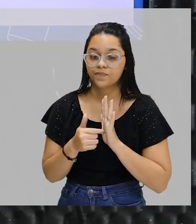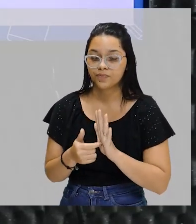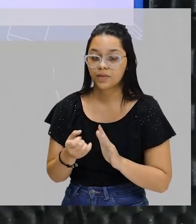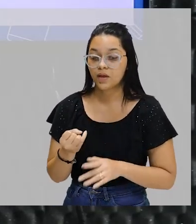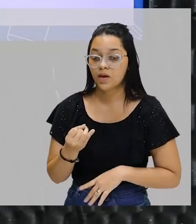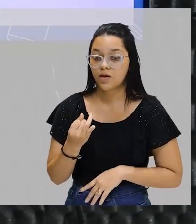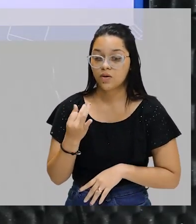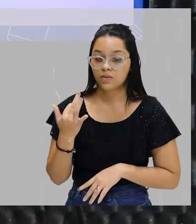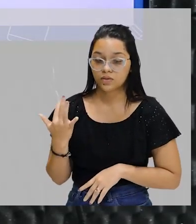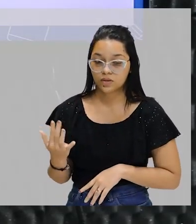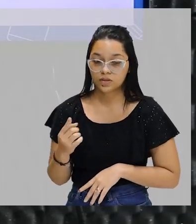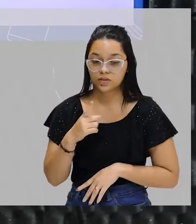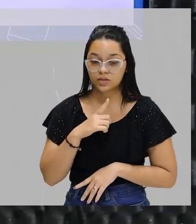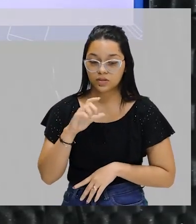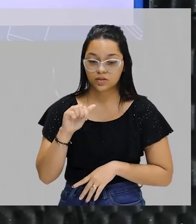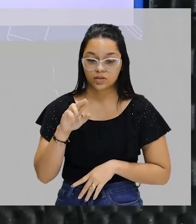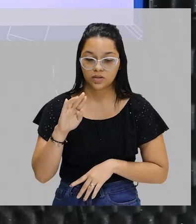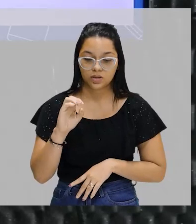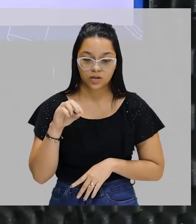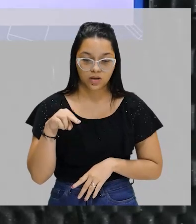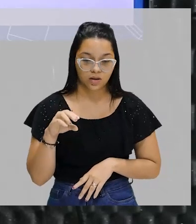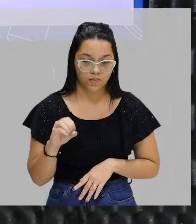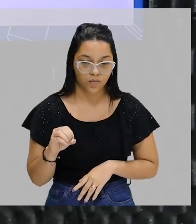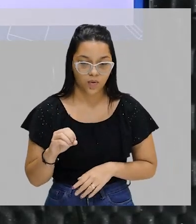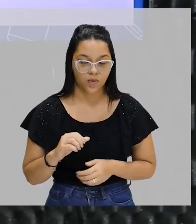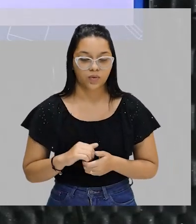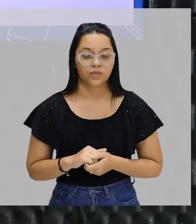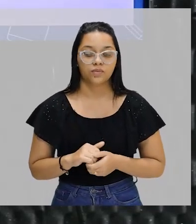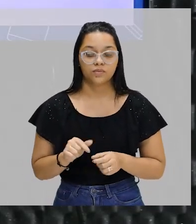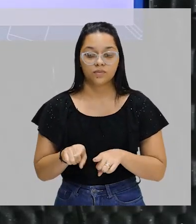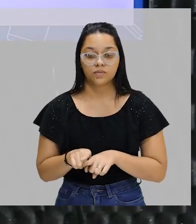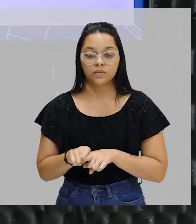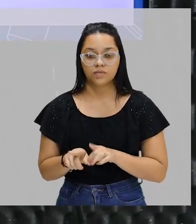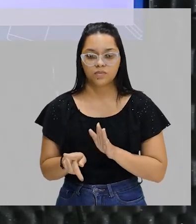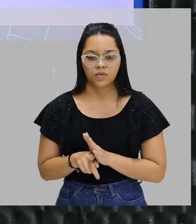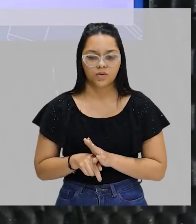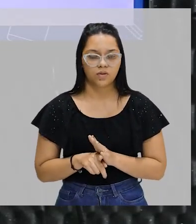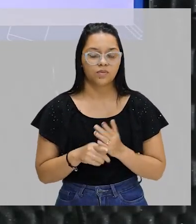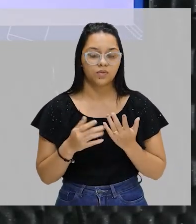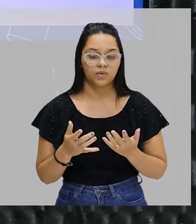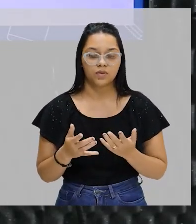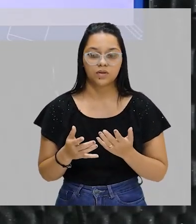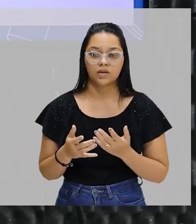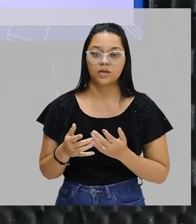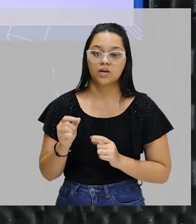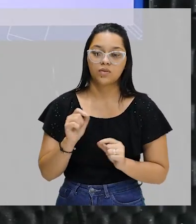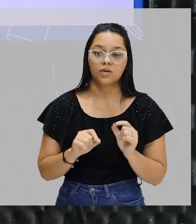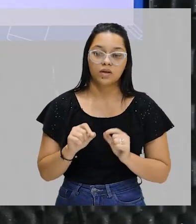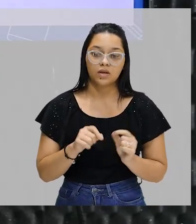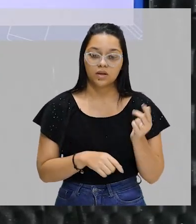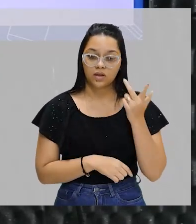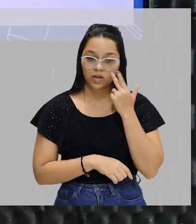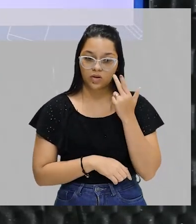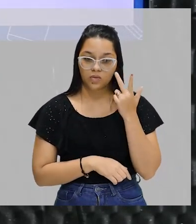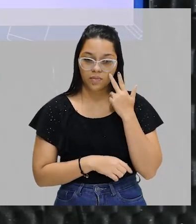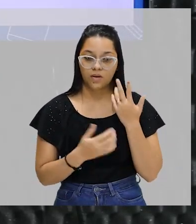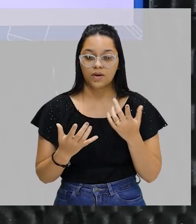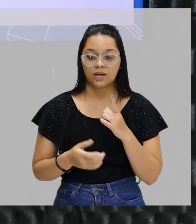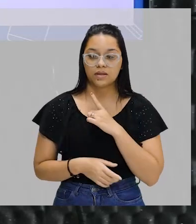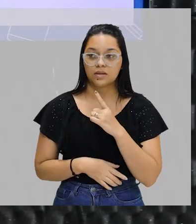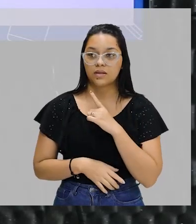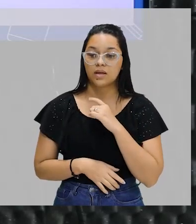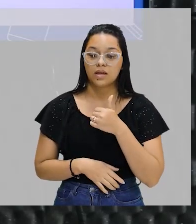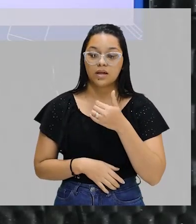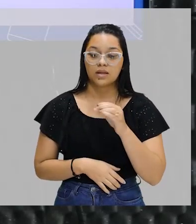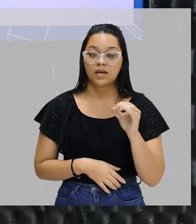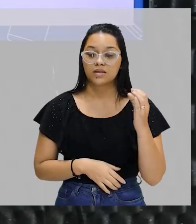a quantidade de carbonos, certo? A nível de ensino médio, é mais comum trabalharmos até